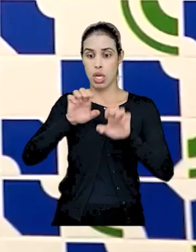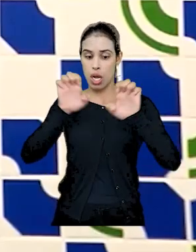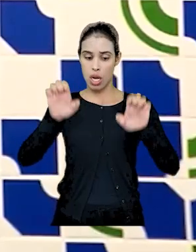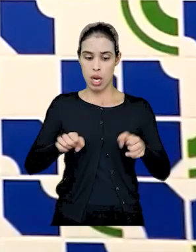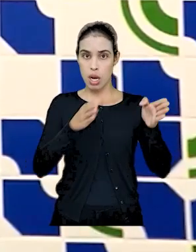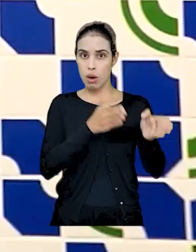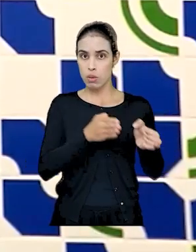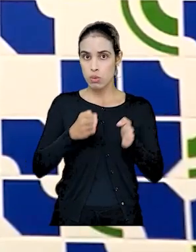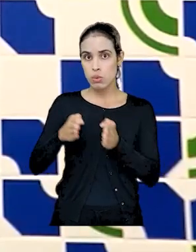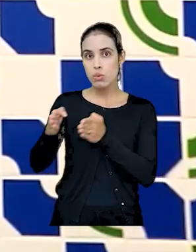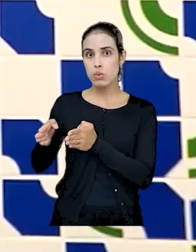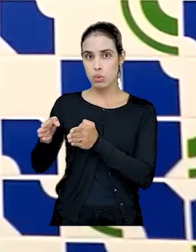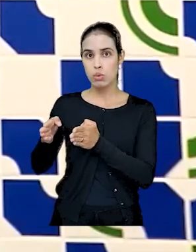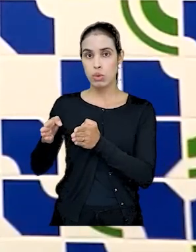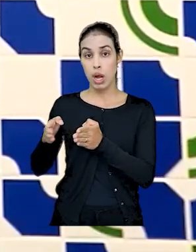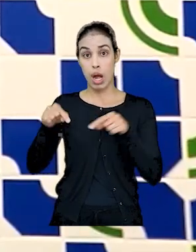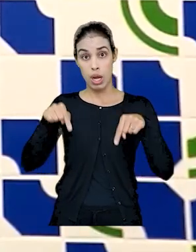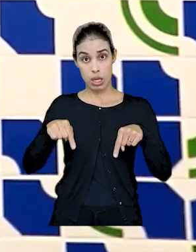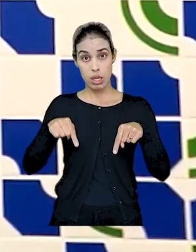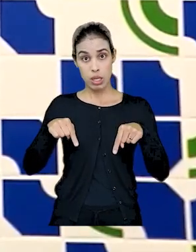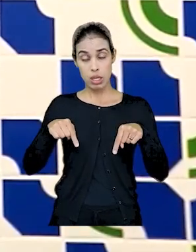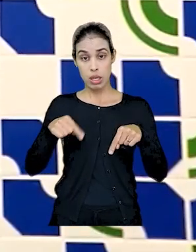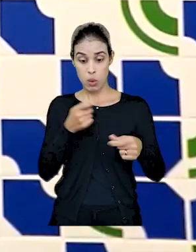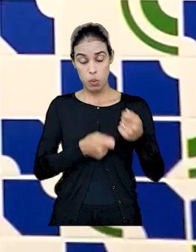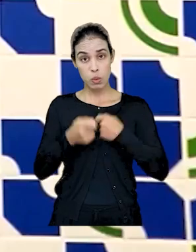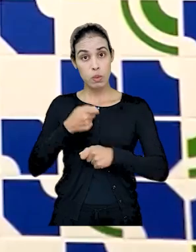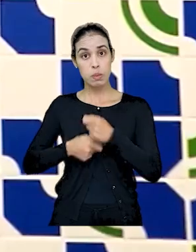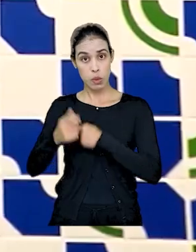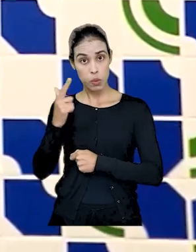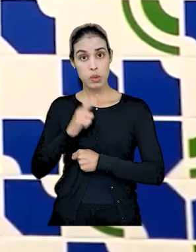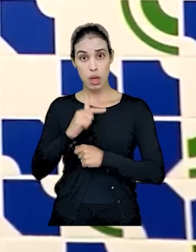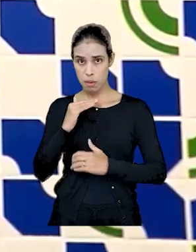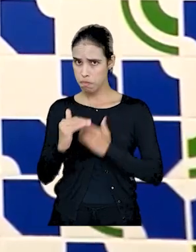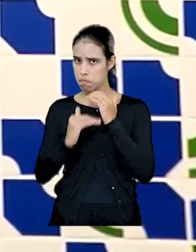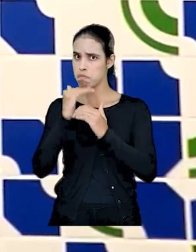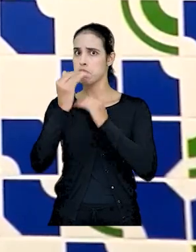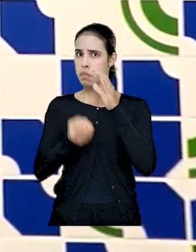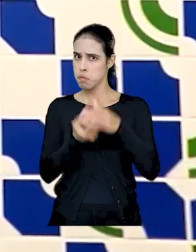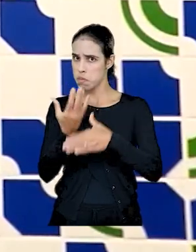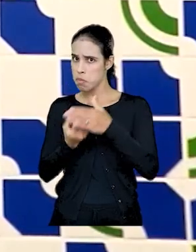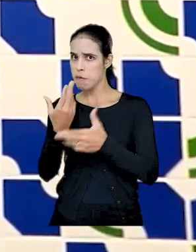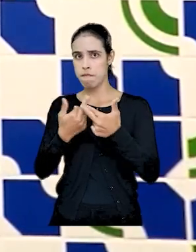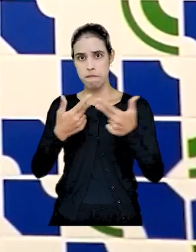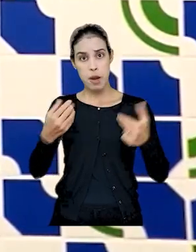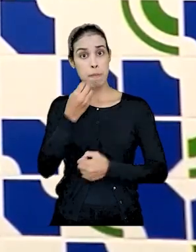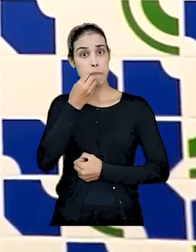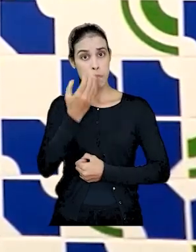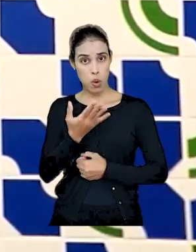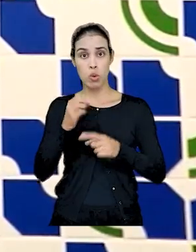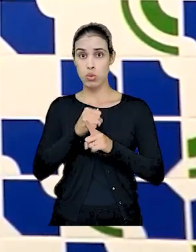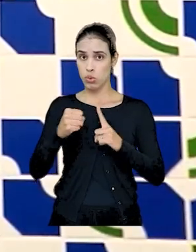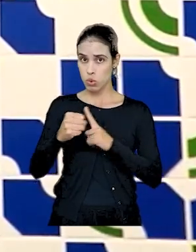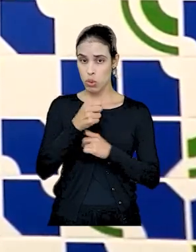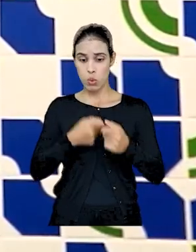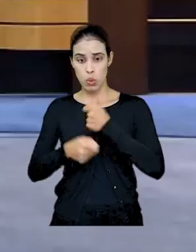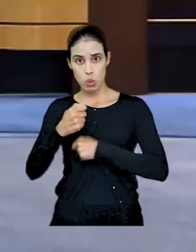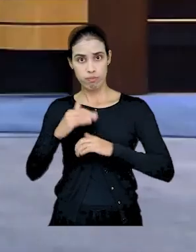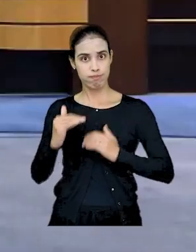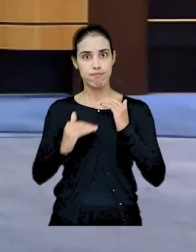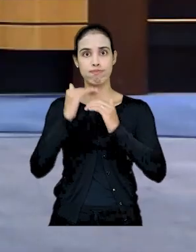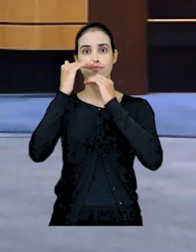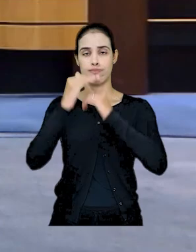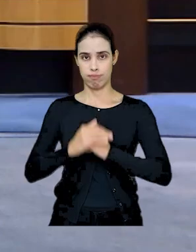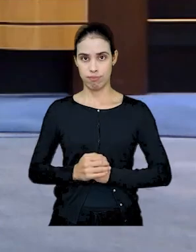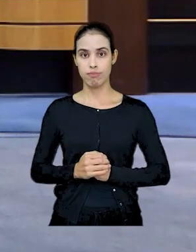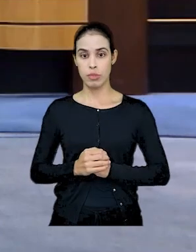que é essencial para que a nossa economia possa produzir os bons frutos que são necessários para o nosso desenvolvimento socioeconômico